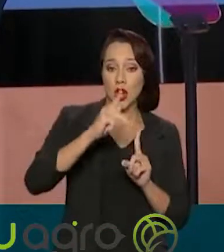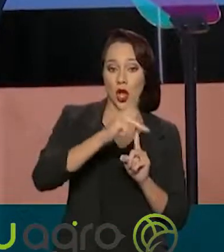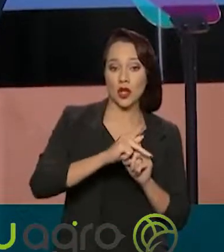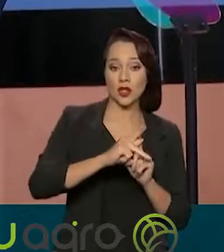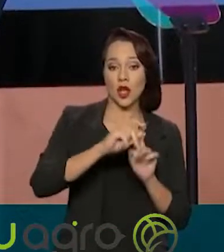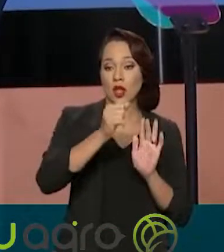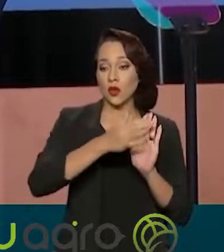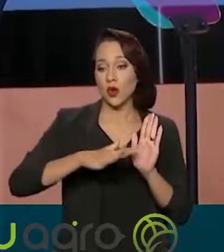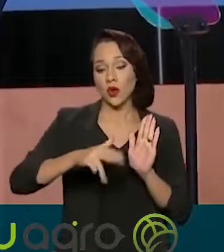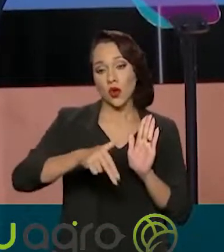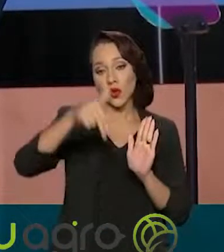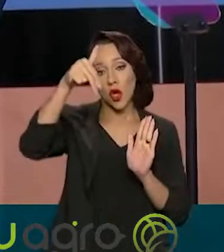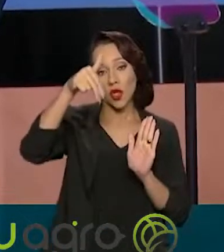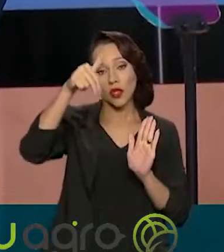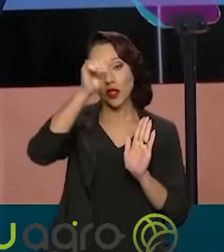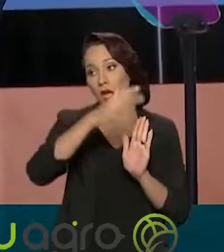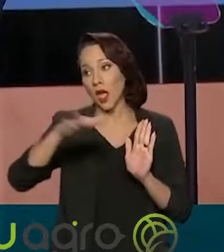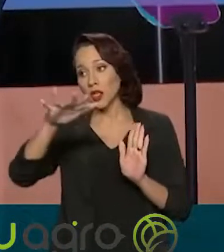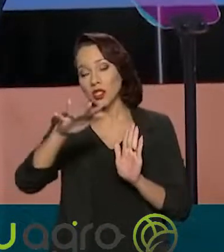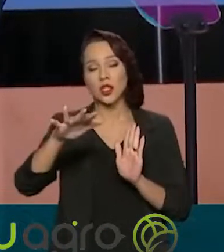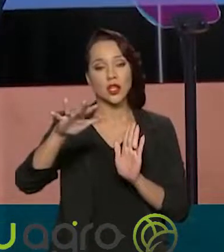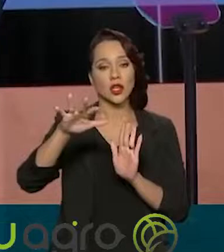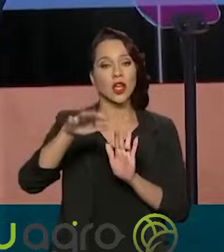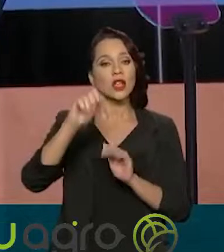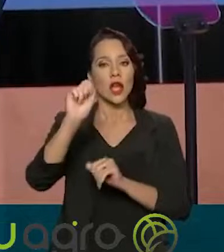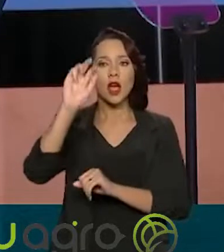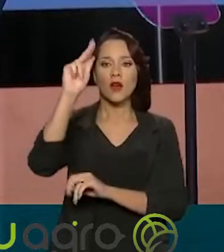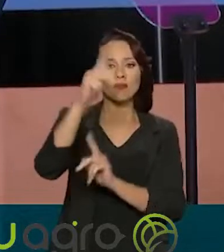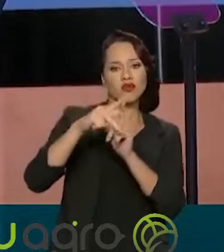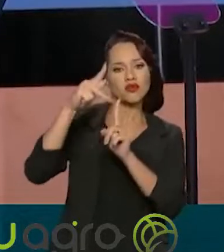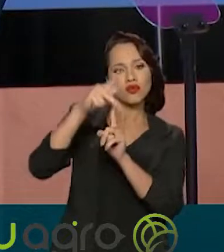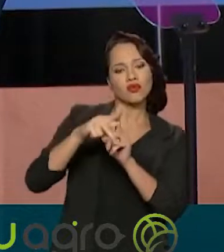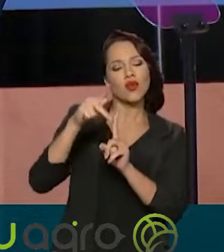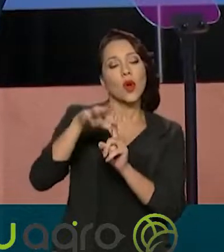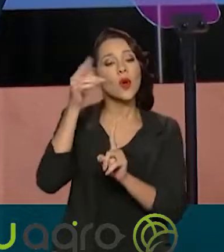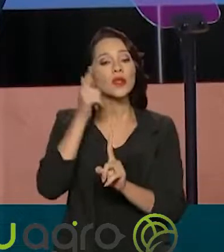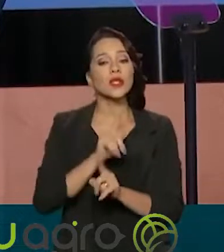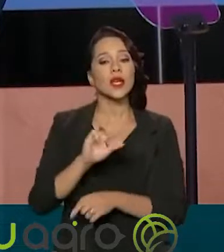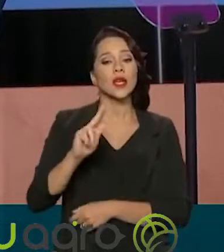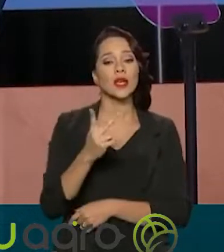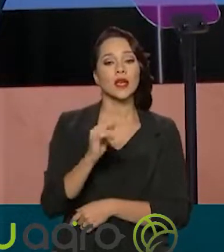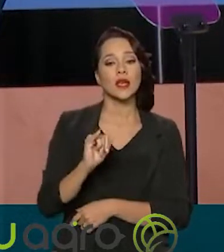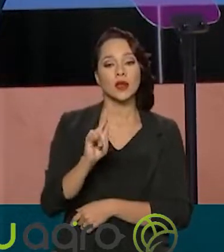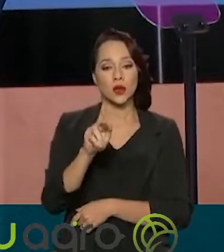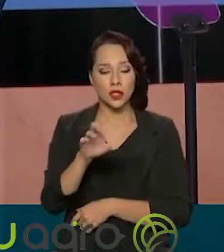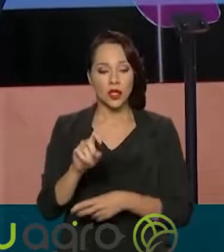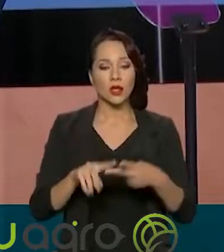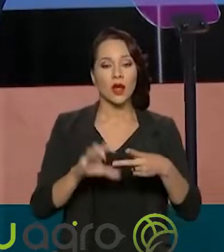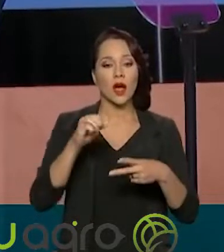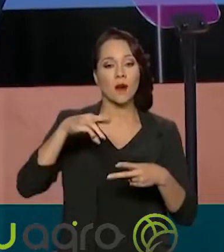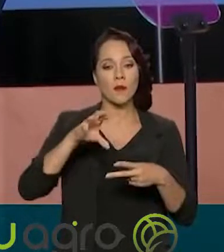do nosso Nordeste, poderão produzir hidrogênio e amônia verde para exportação.